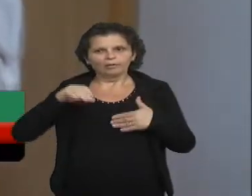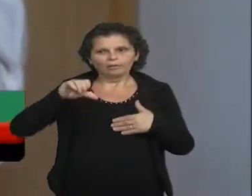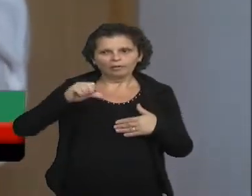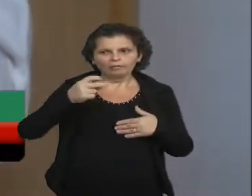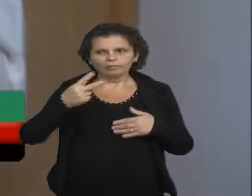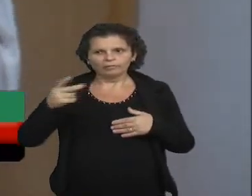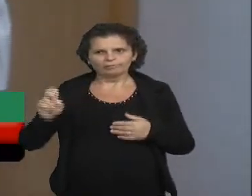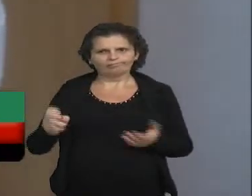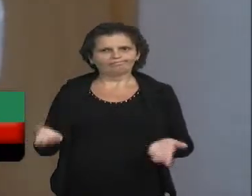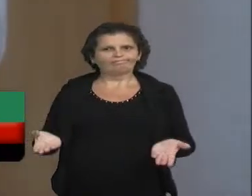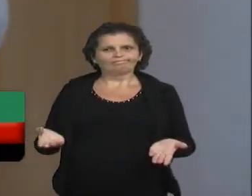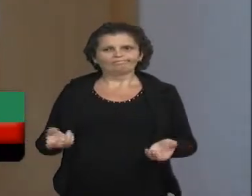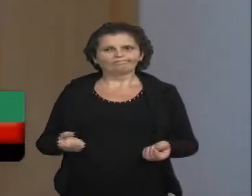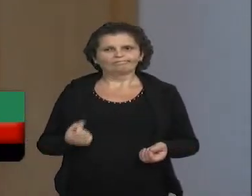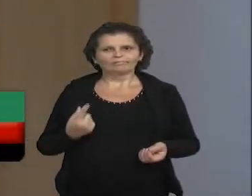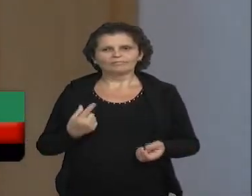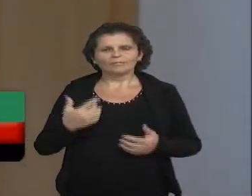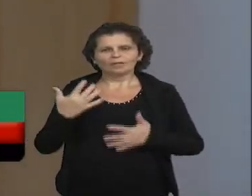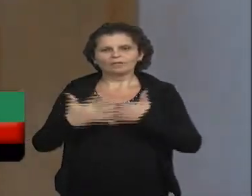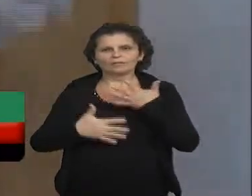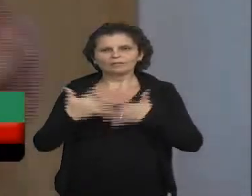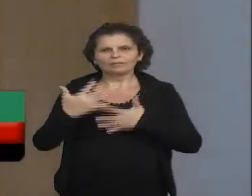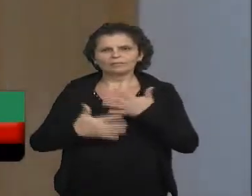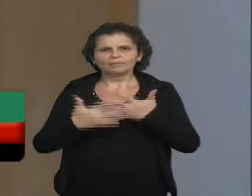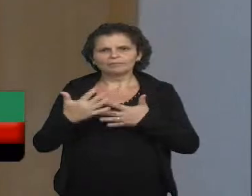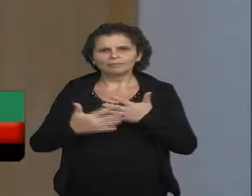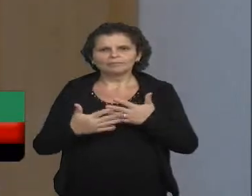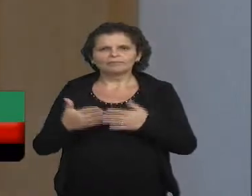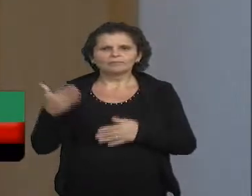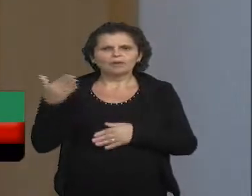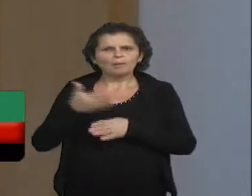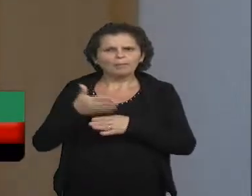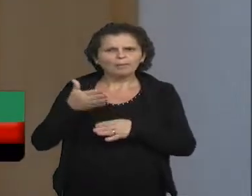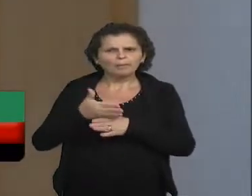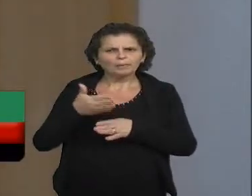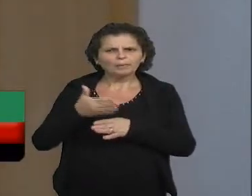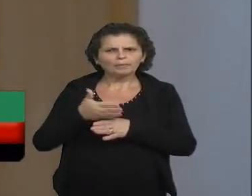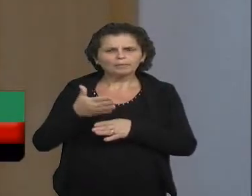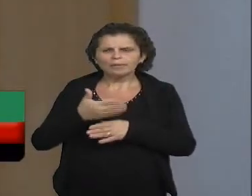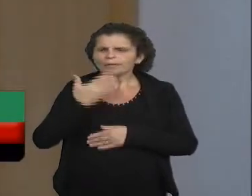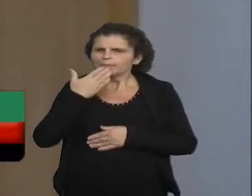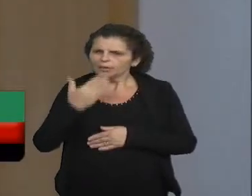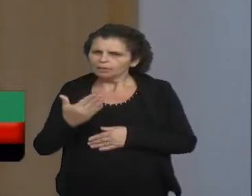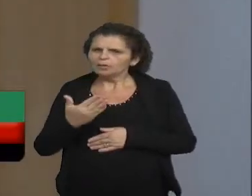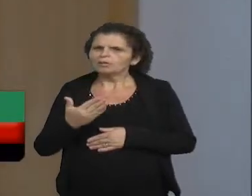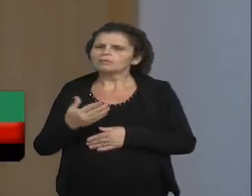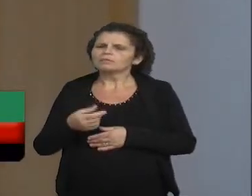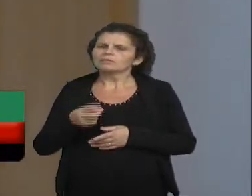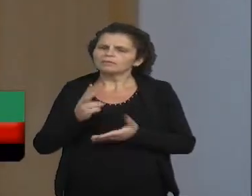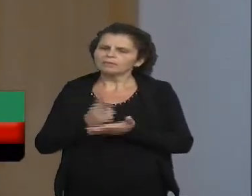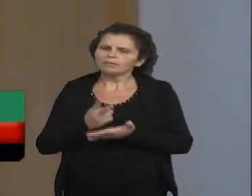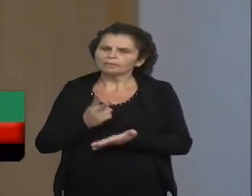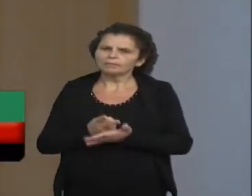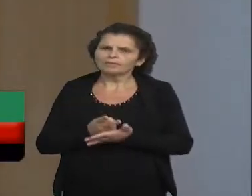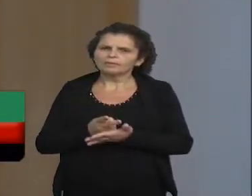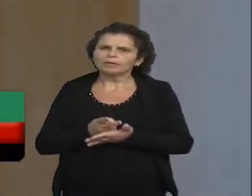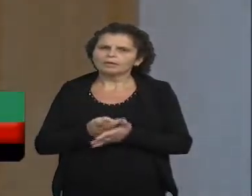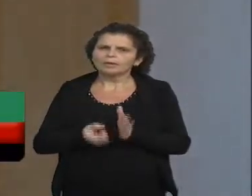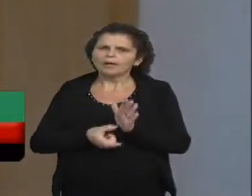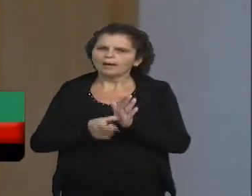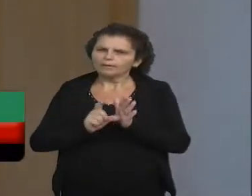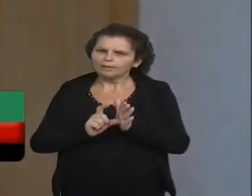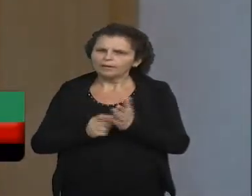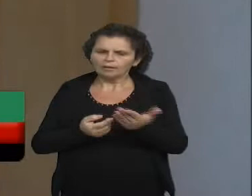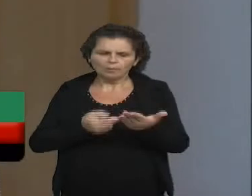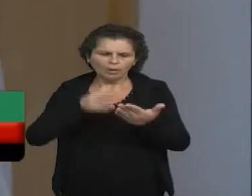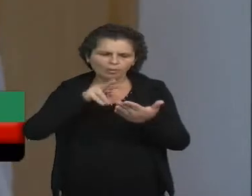9h25, né? Então, atrapalha. Eu, desde que cheguei a essa casa, sempre pedi para que isso fosse com